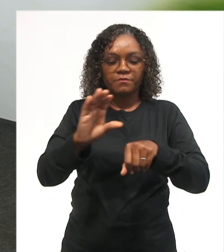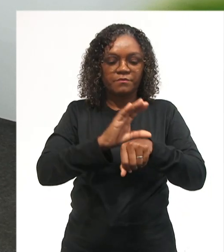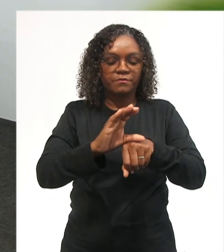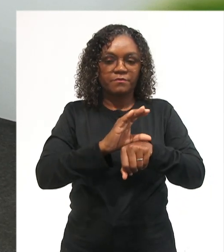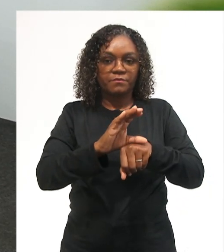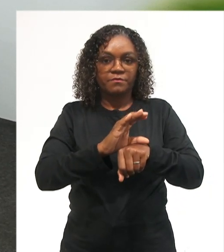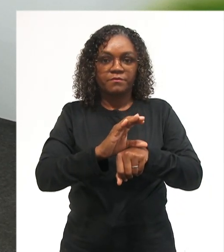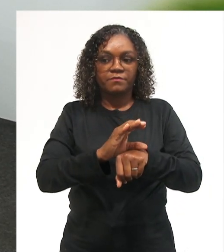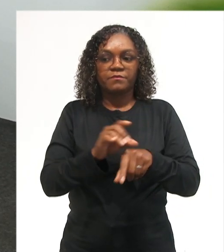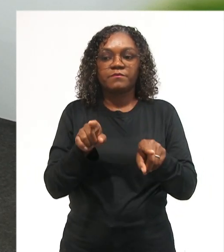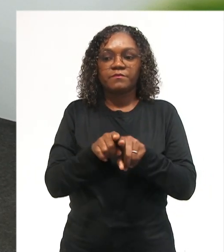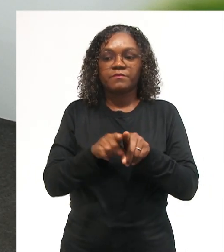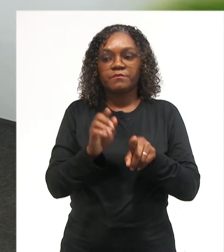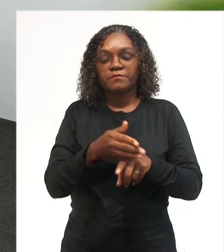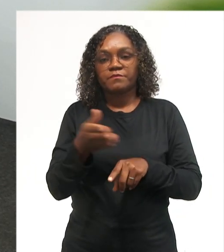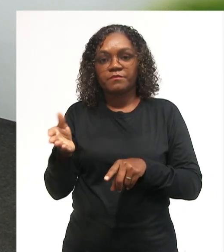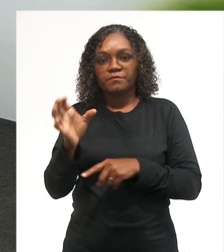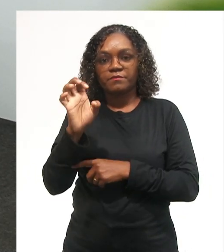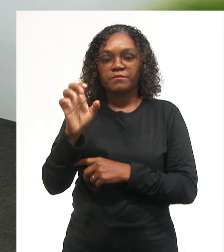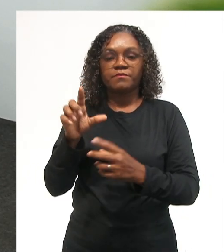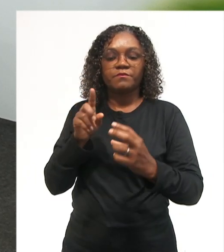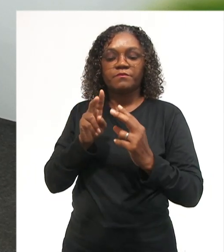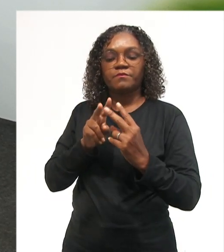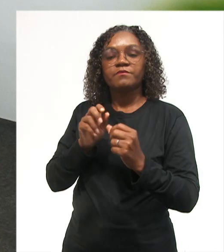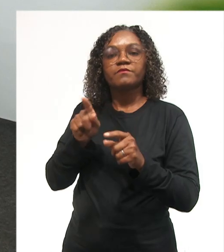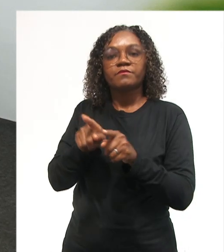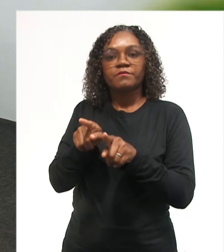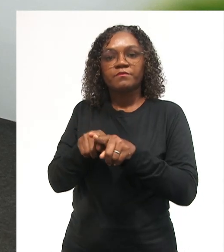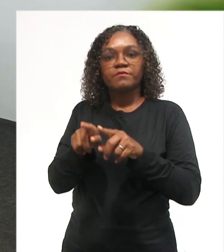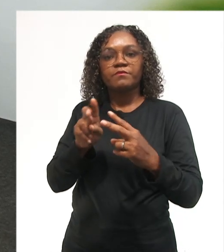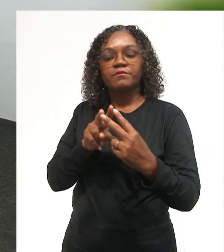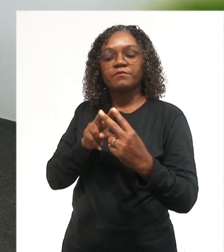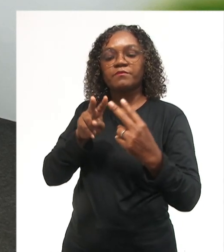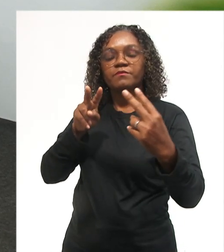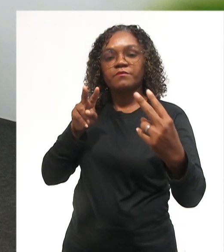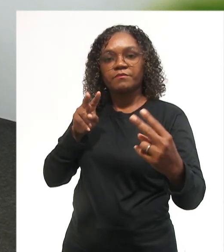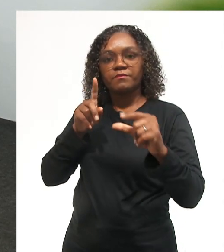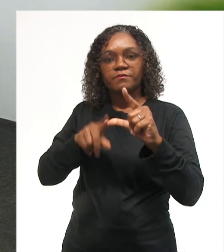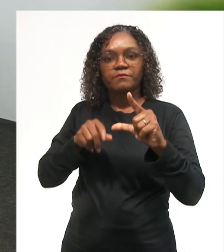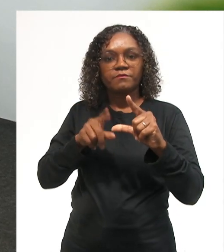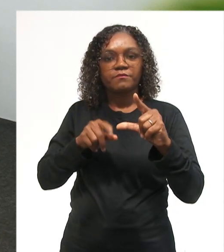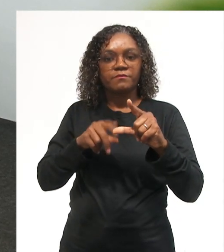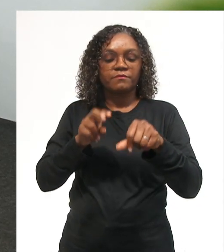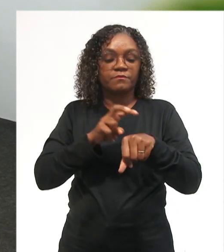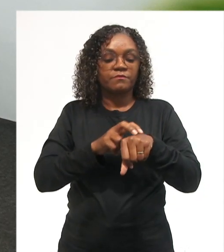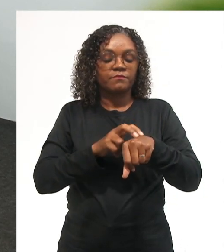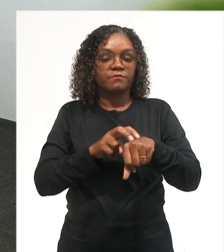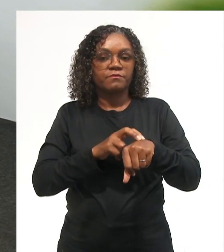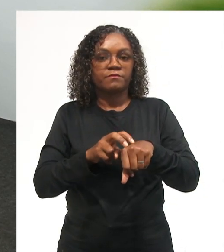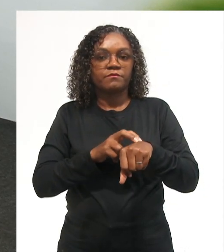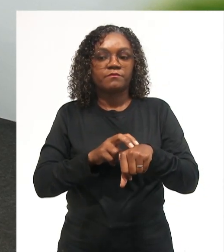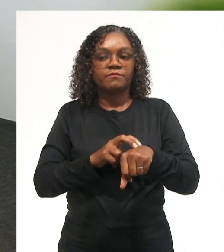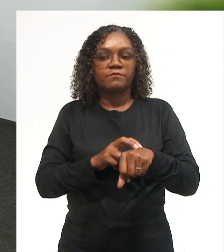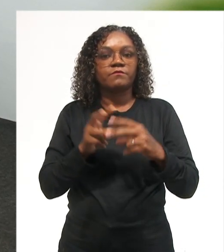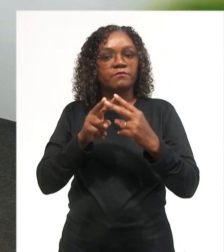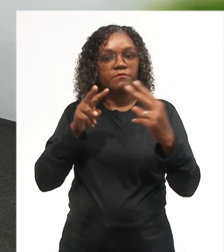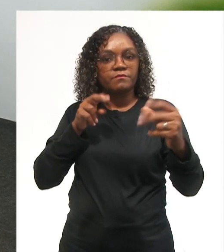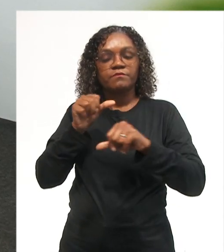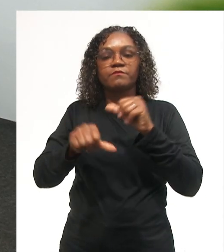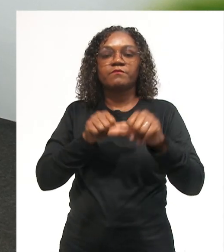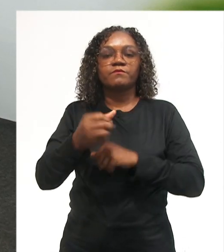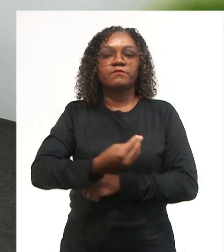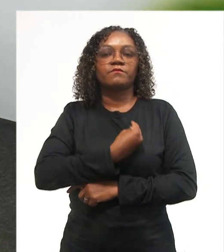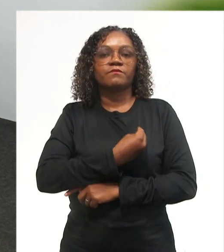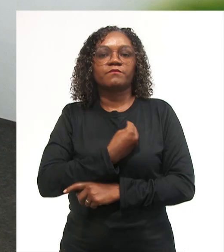interligados e ao meu lado esquerdo tem uma parede branca com letras escrito, EAD